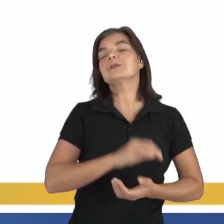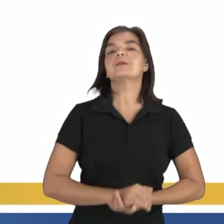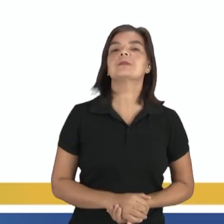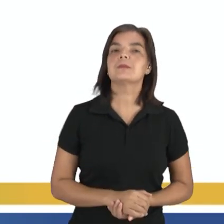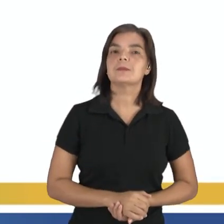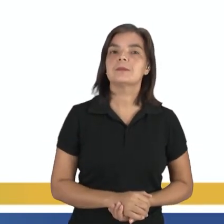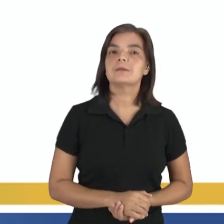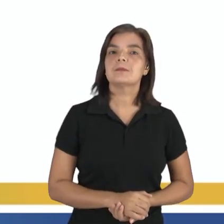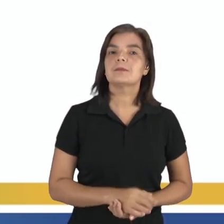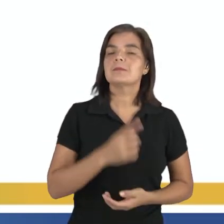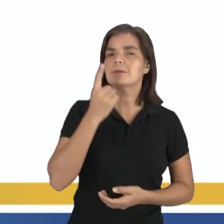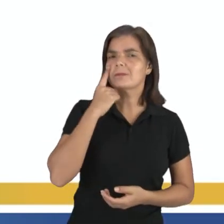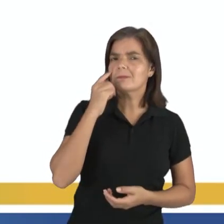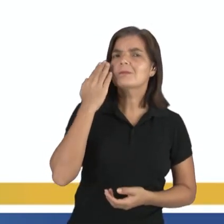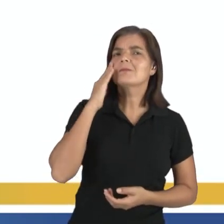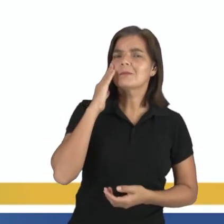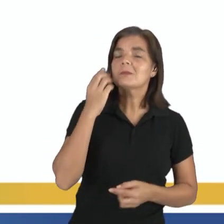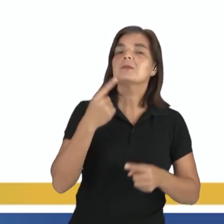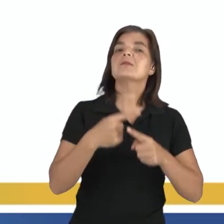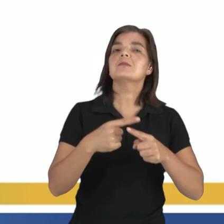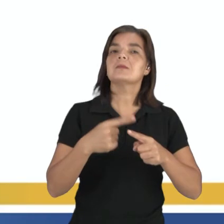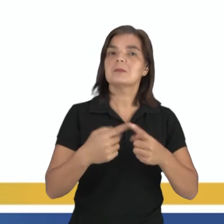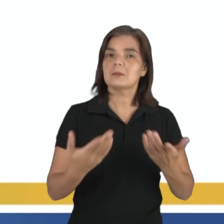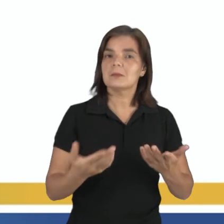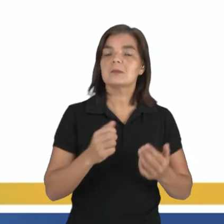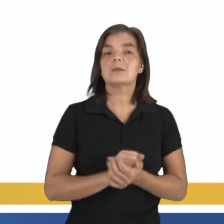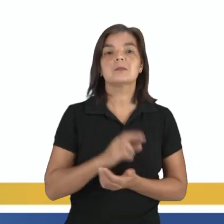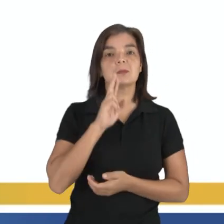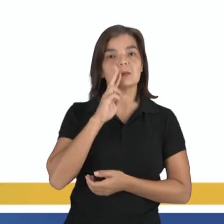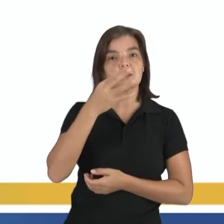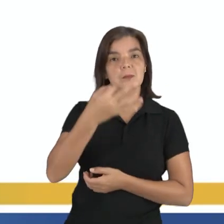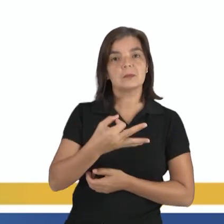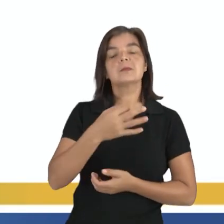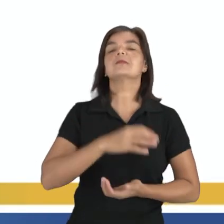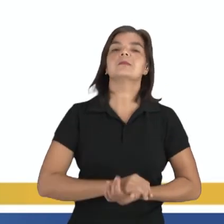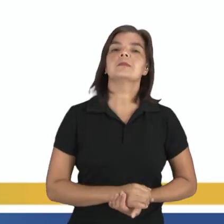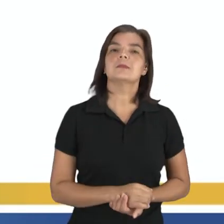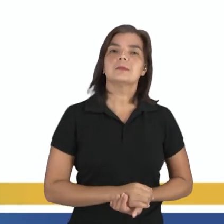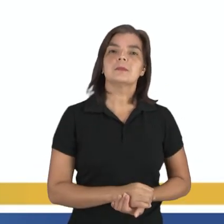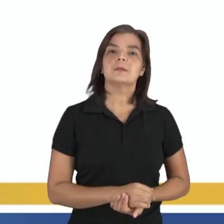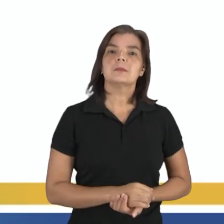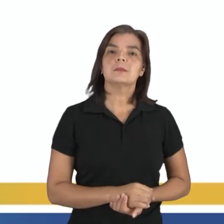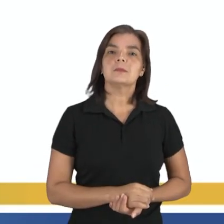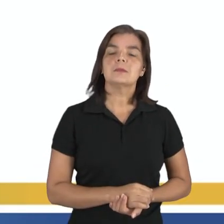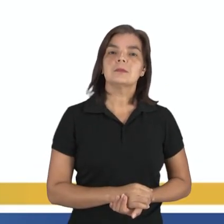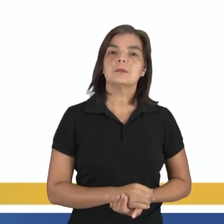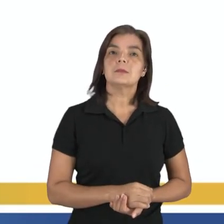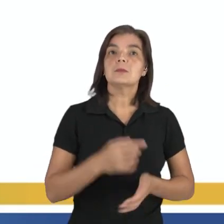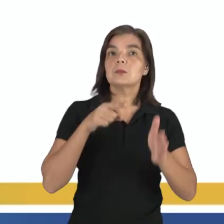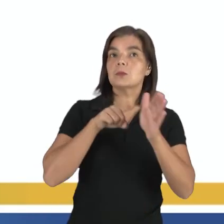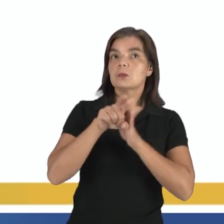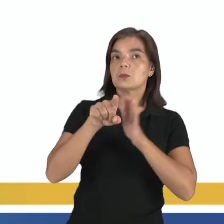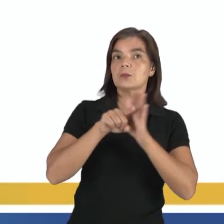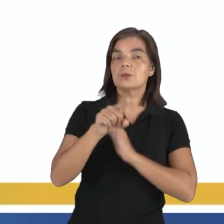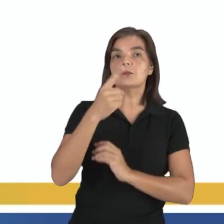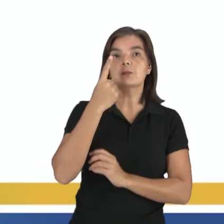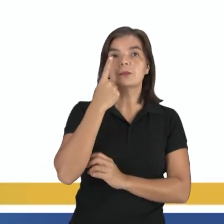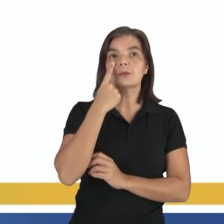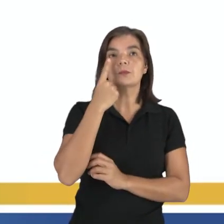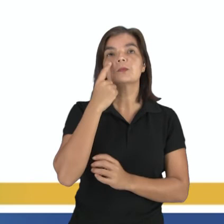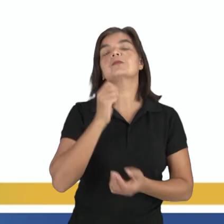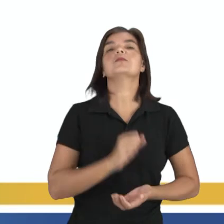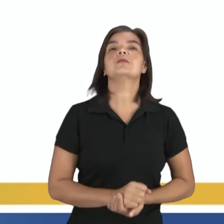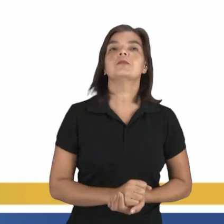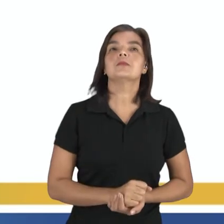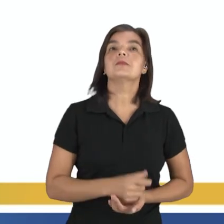entre os homens. Vamos compreender por que essa é a resposta. No enunciado, visualize em